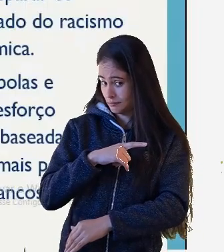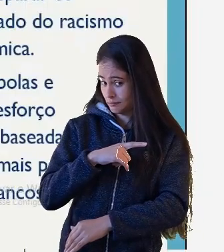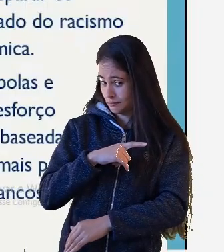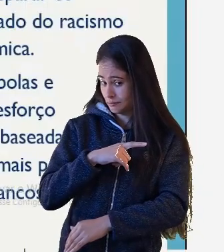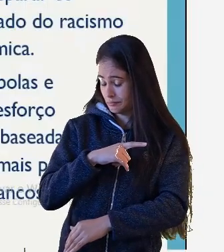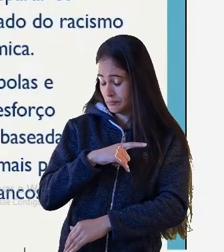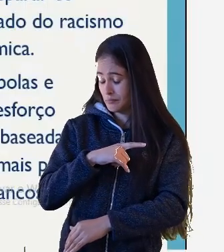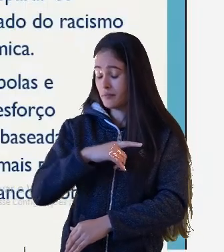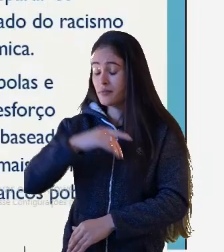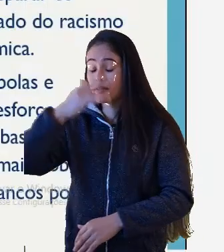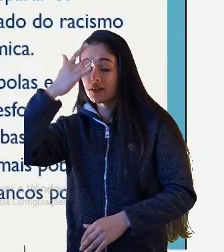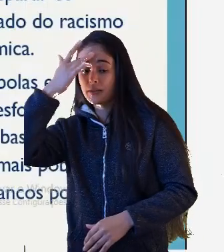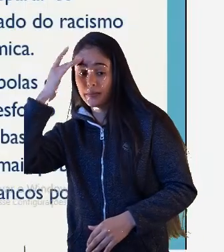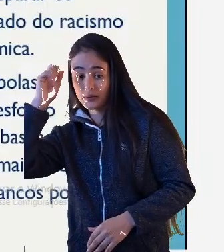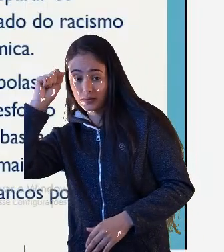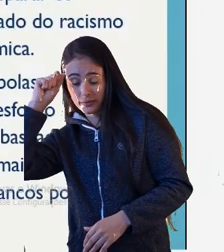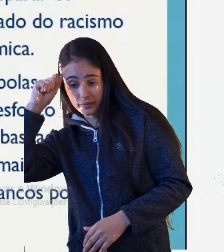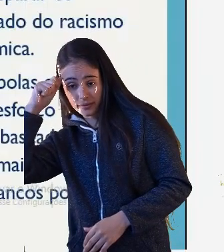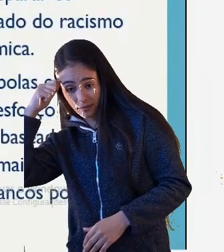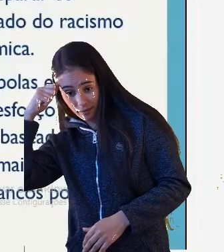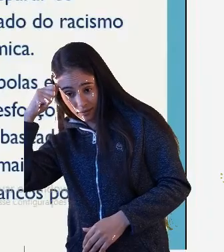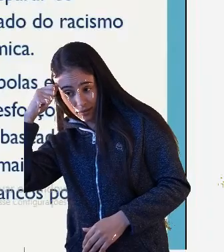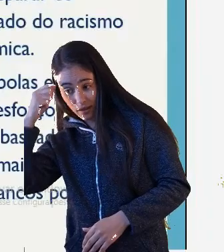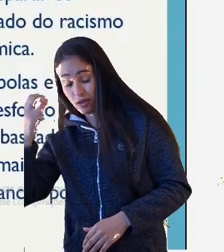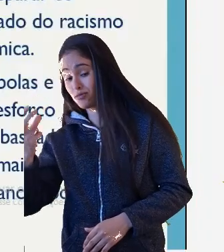né, inseriram as cotas